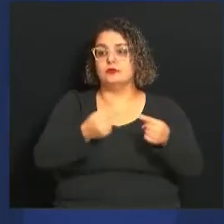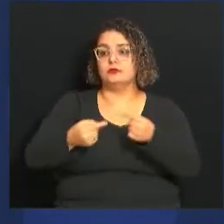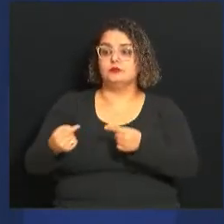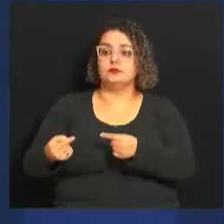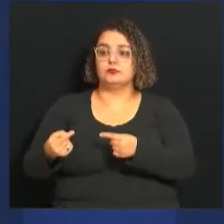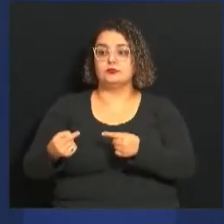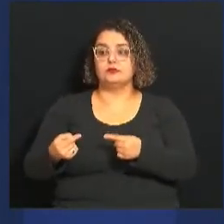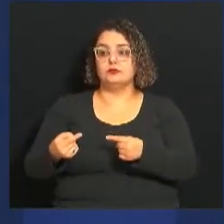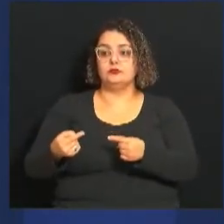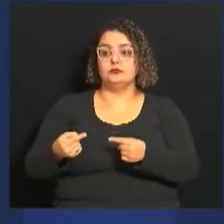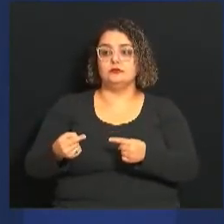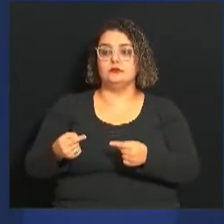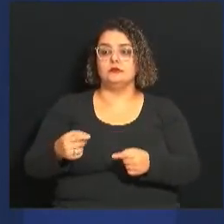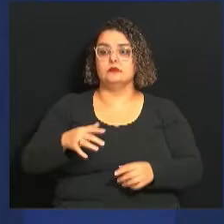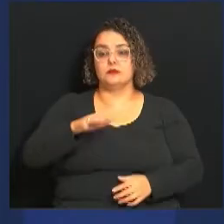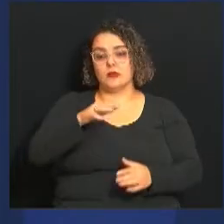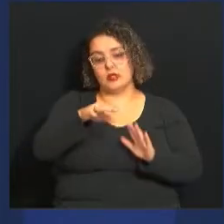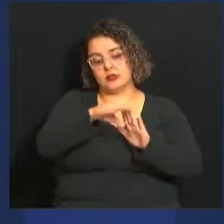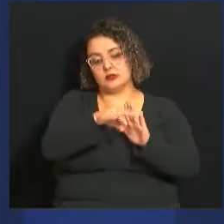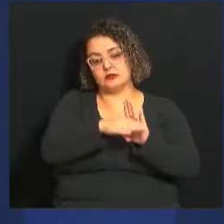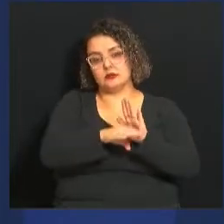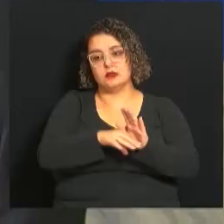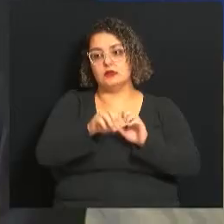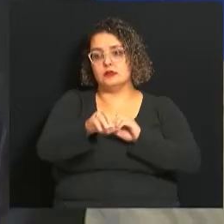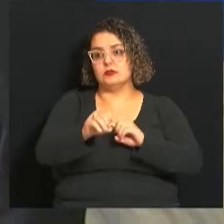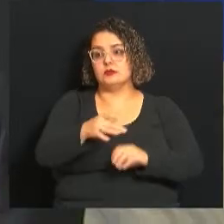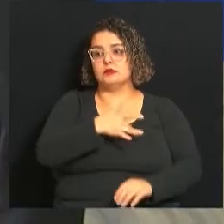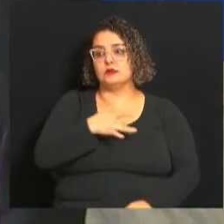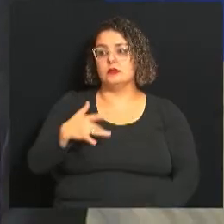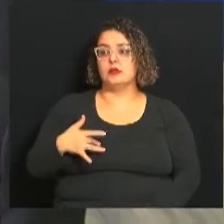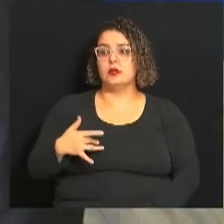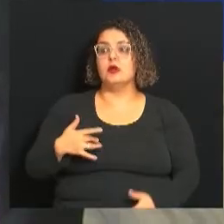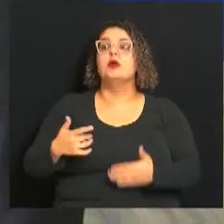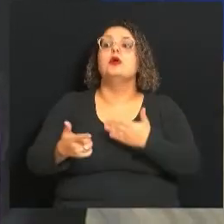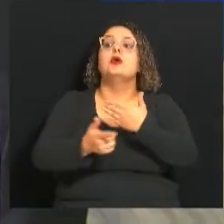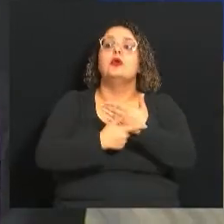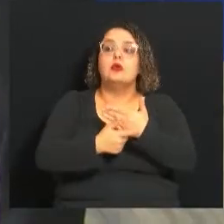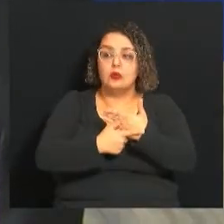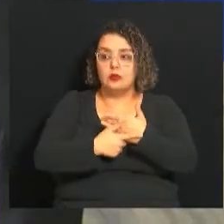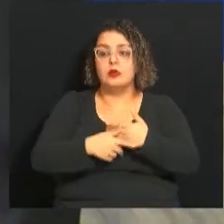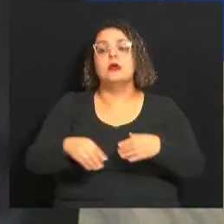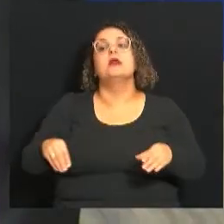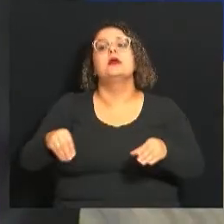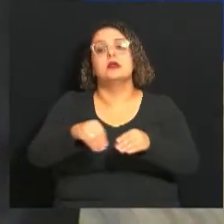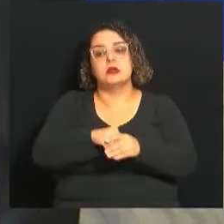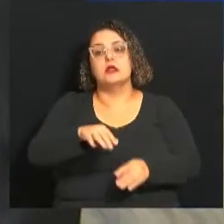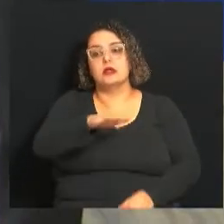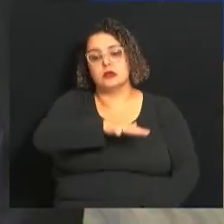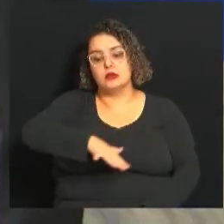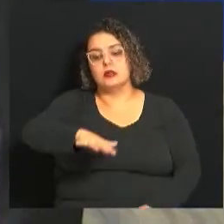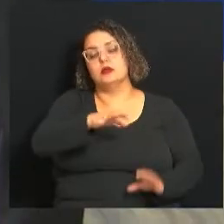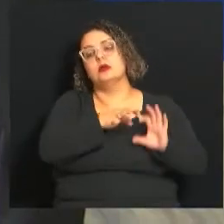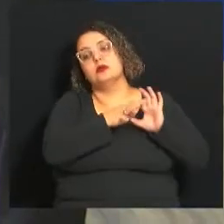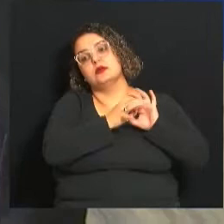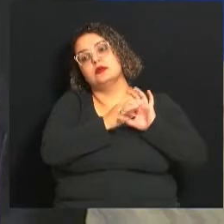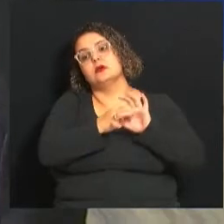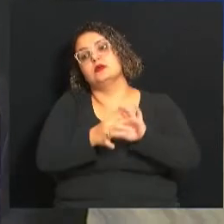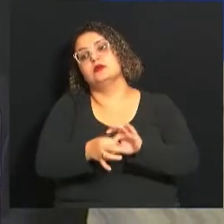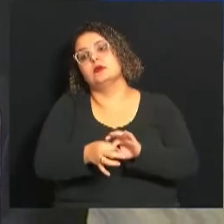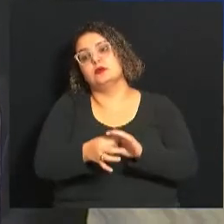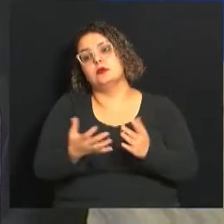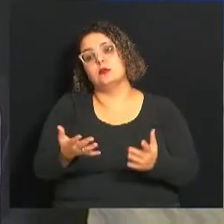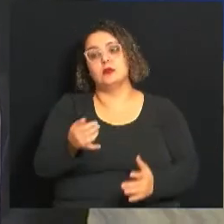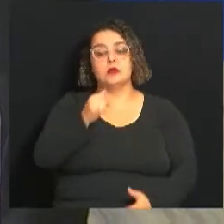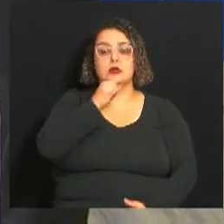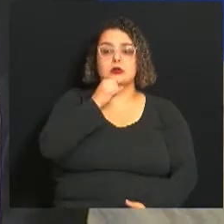sobre essas pautas, né, educação, e saúde. E o papel do funcionário público dentro desse contexto. Nesse contexto. Veja, essa questão, por exemplo,